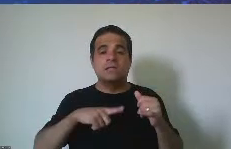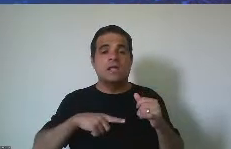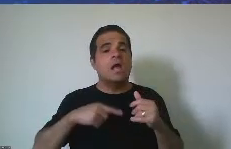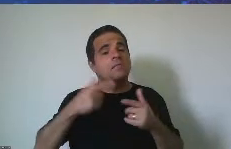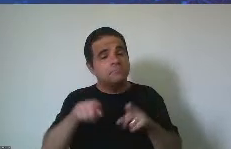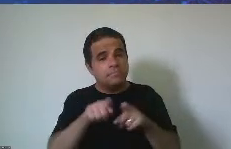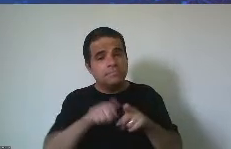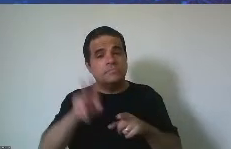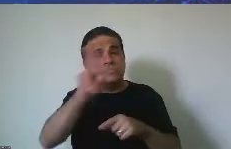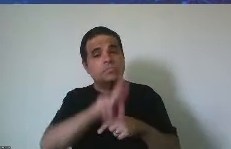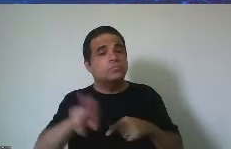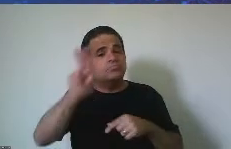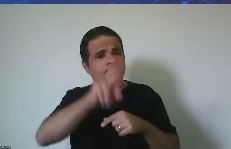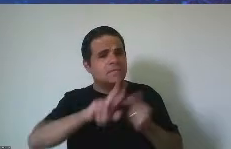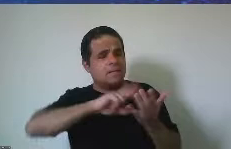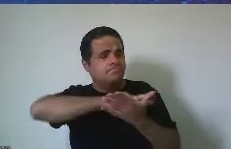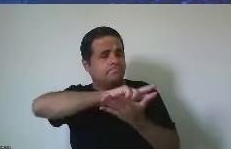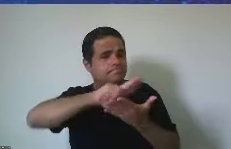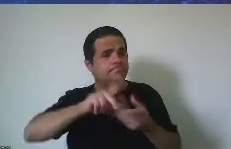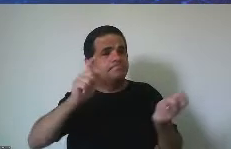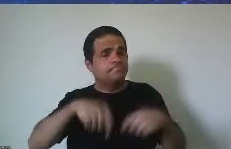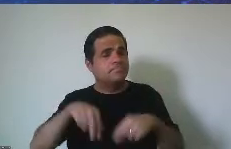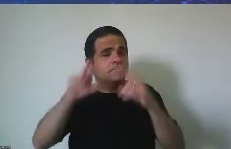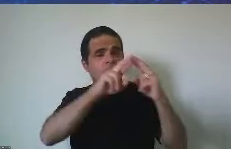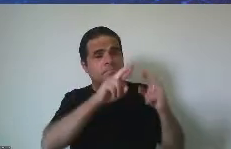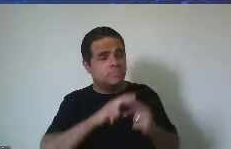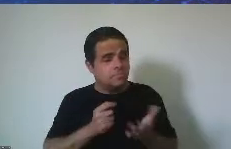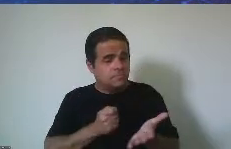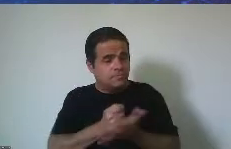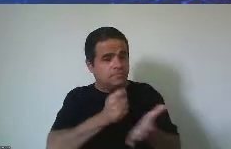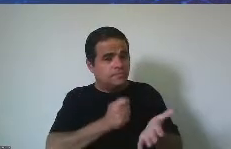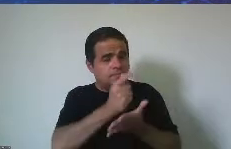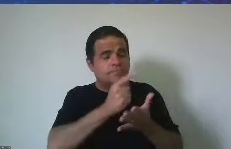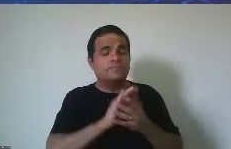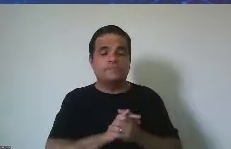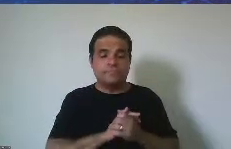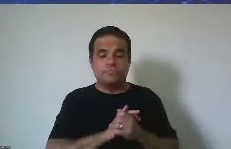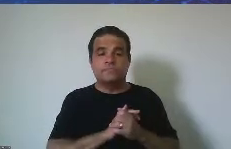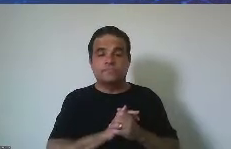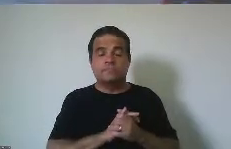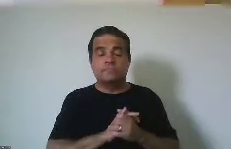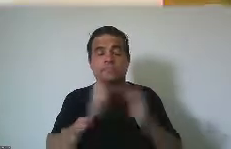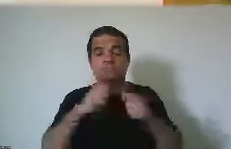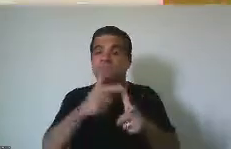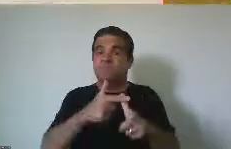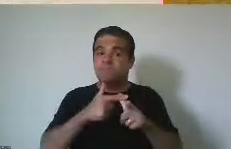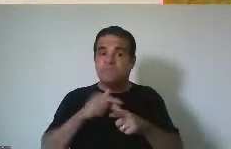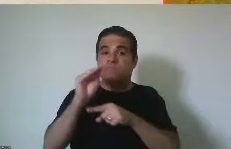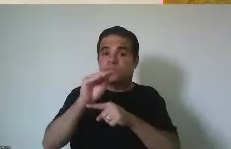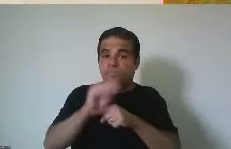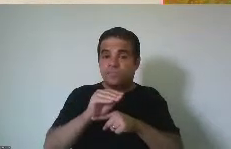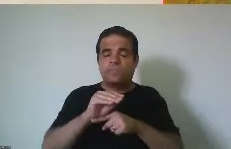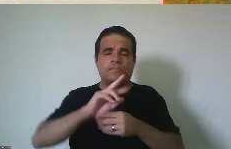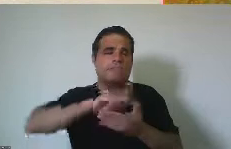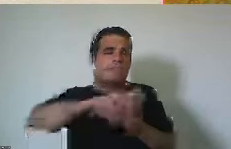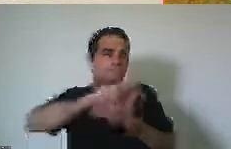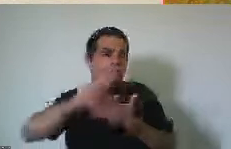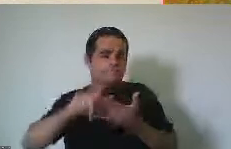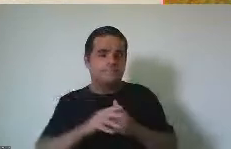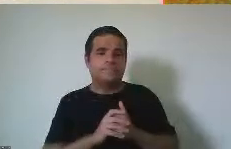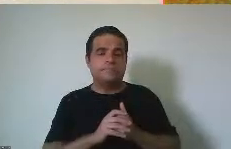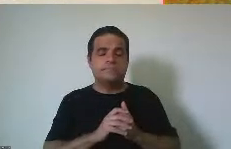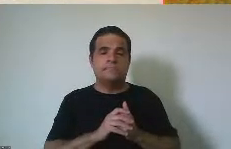utilidades tanto para rede quanto para o consumidor então por exemplo pode prestar serviços ancilaris pode